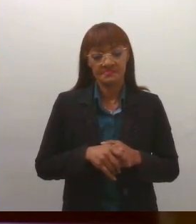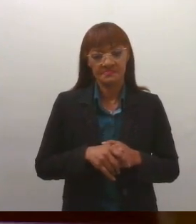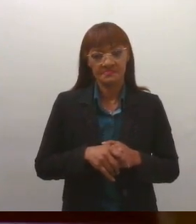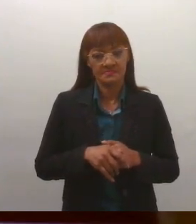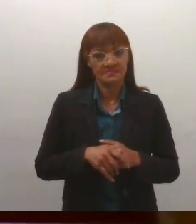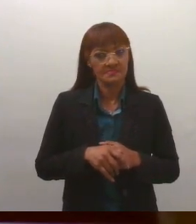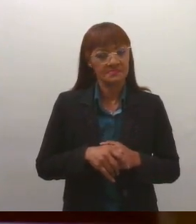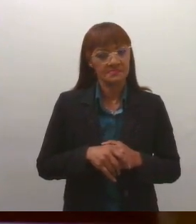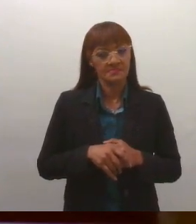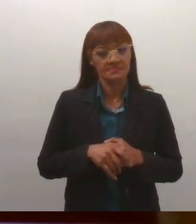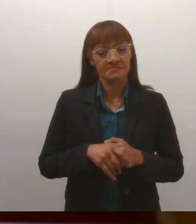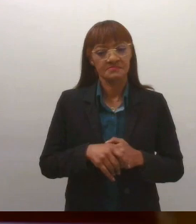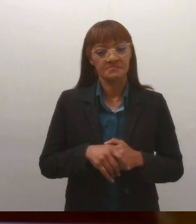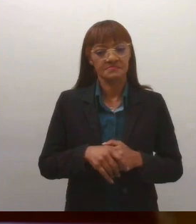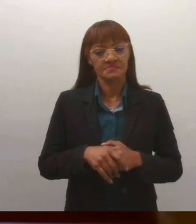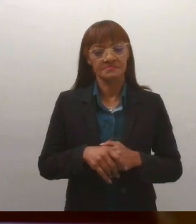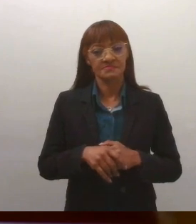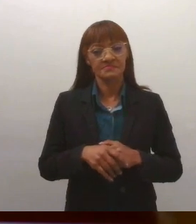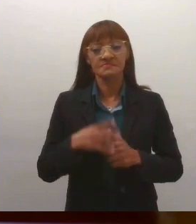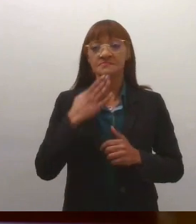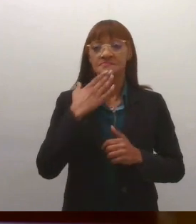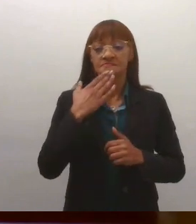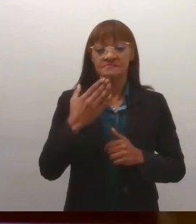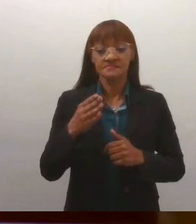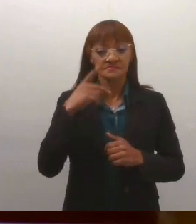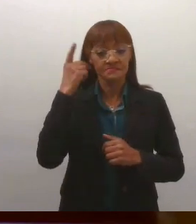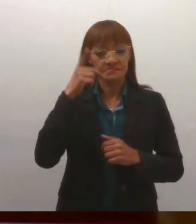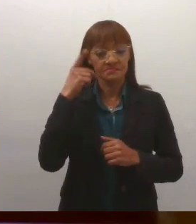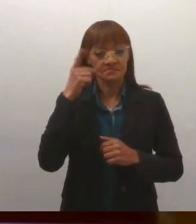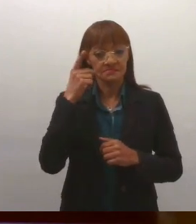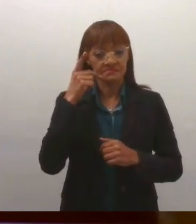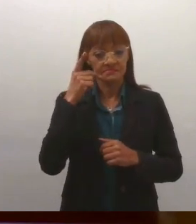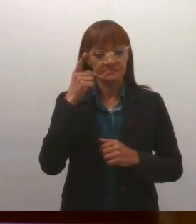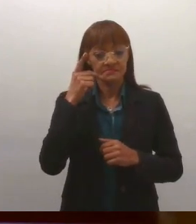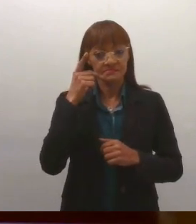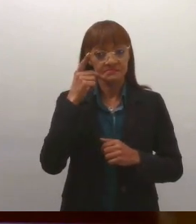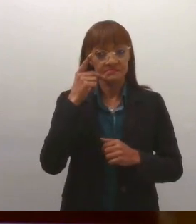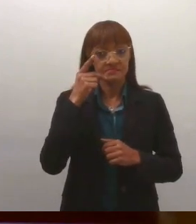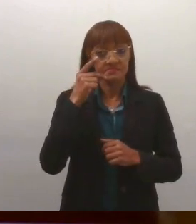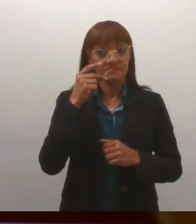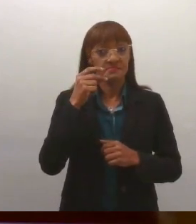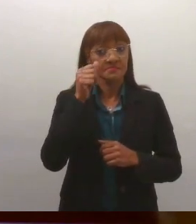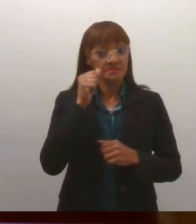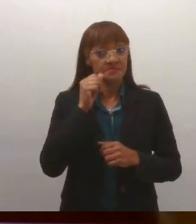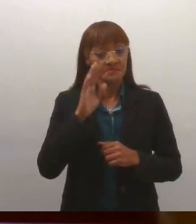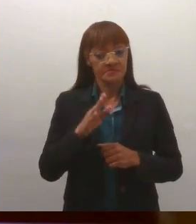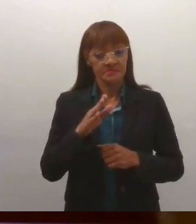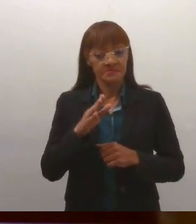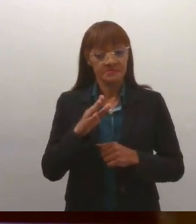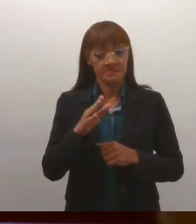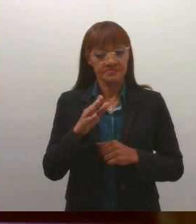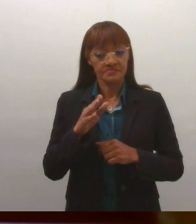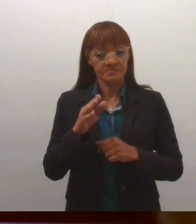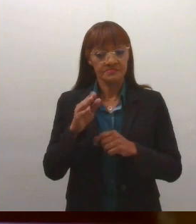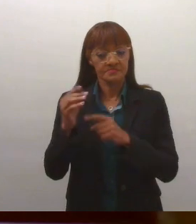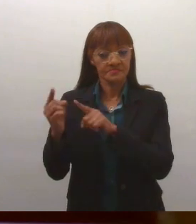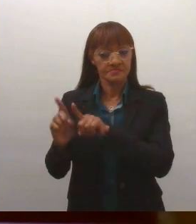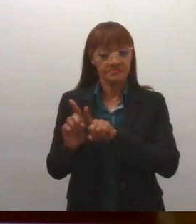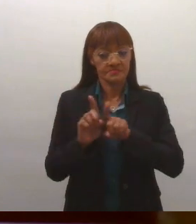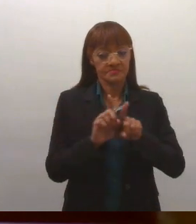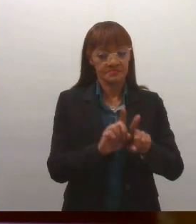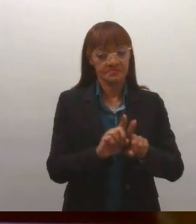Solicito ao deputado Adailton Martins para conduzir à mesa o homenageado que se encontra aqui na antessala do